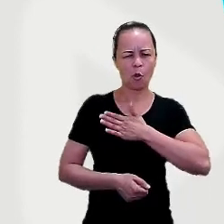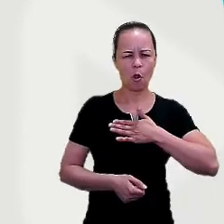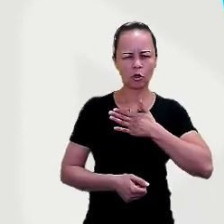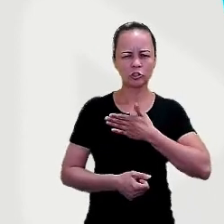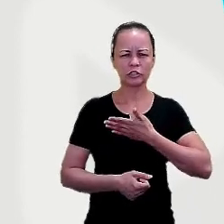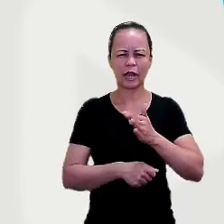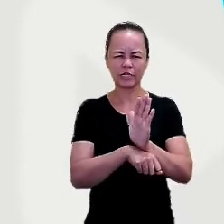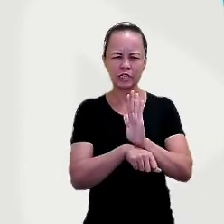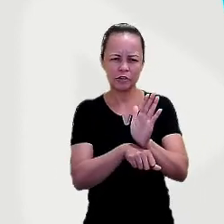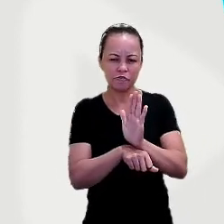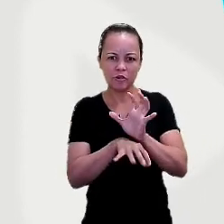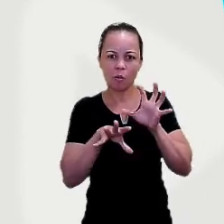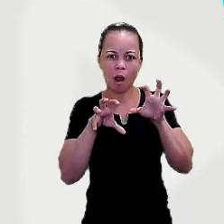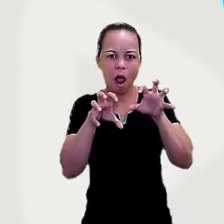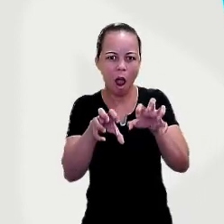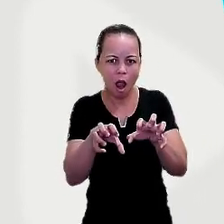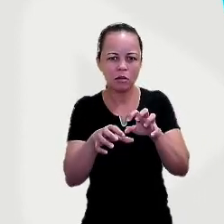terror?